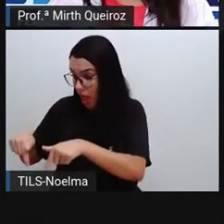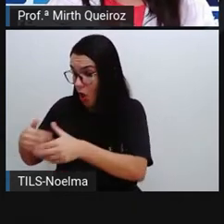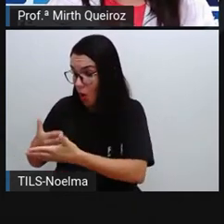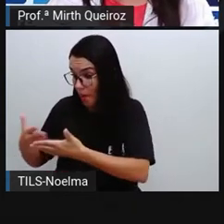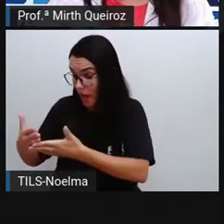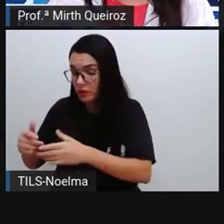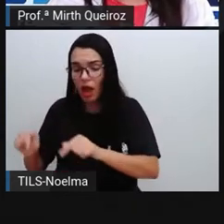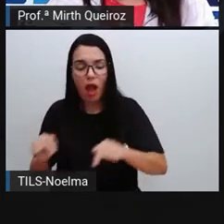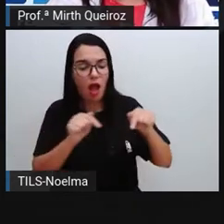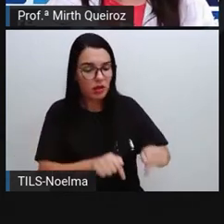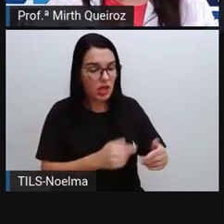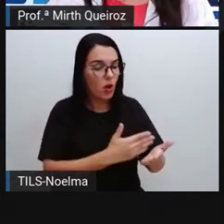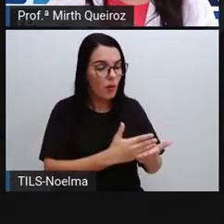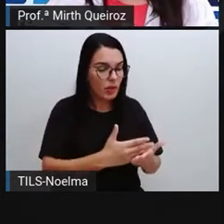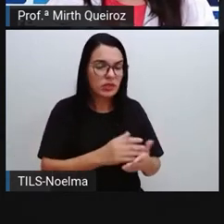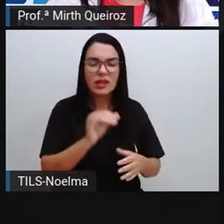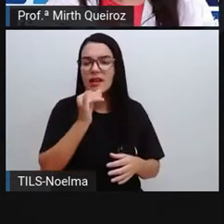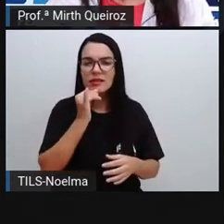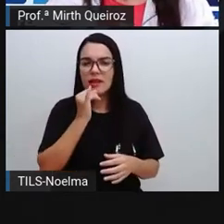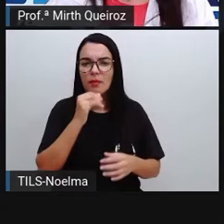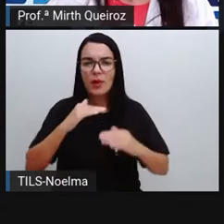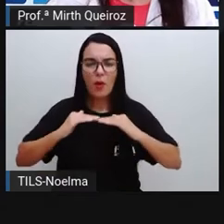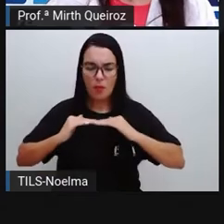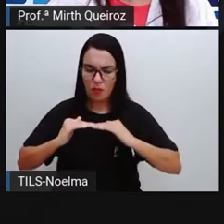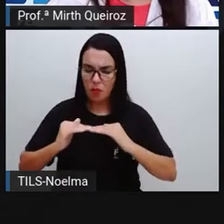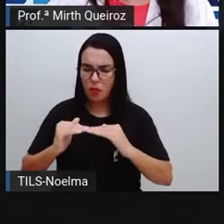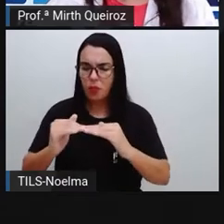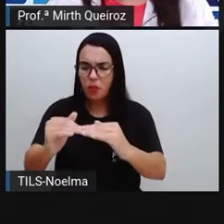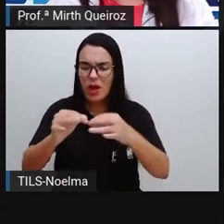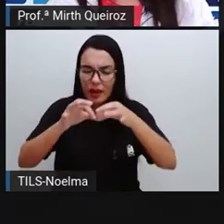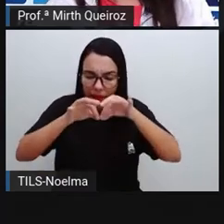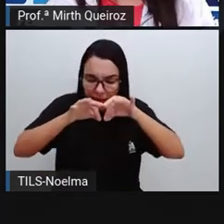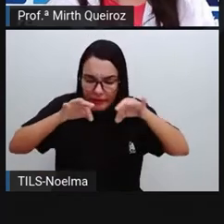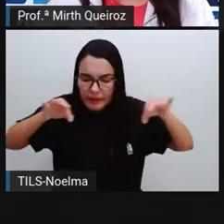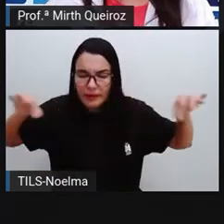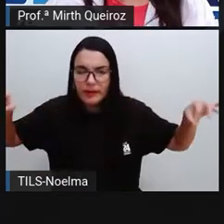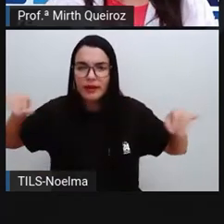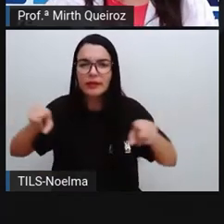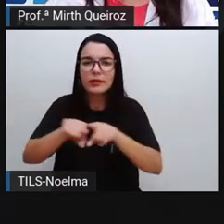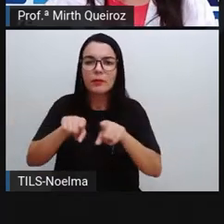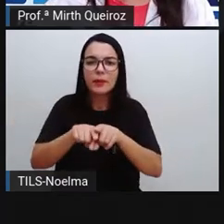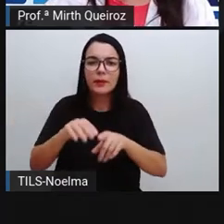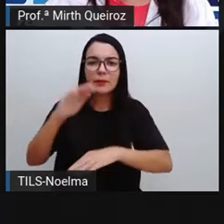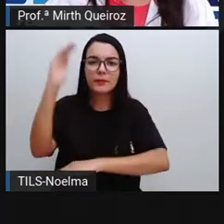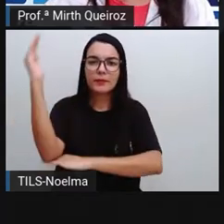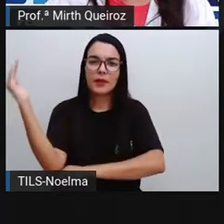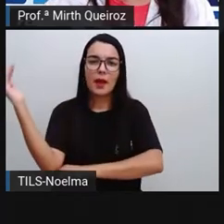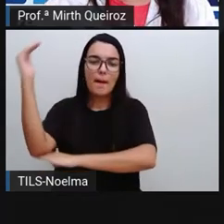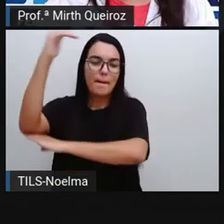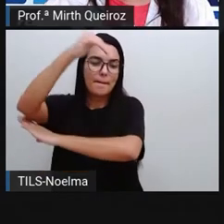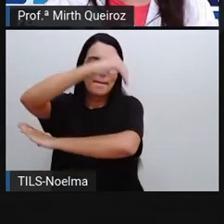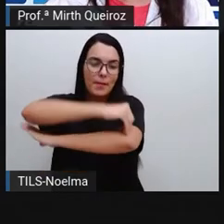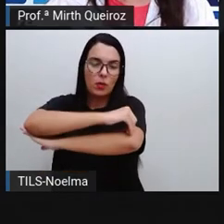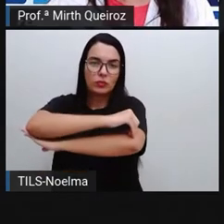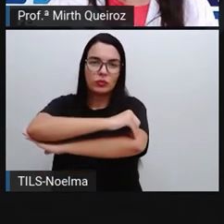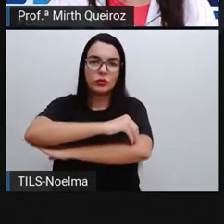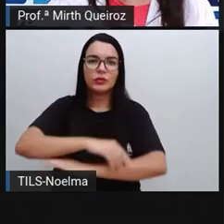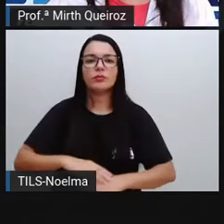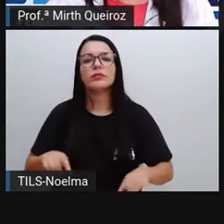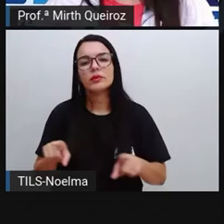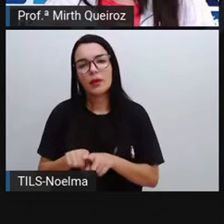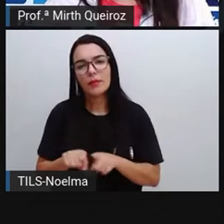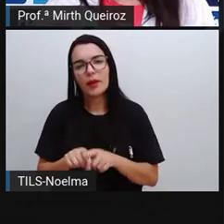das estradas, muros, linhas imaginárias, né? As pontes. Nesse caso, essas linhas imaginárias, a gente encontra